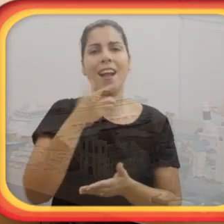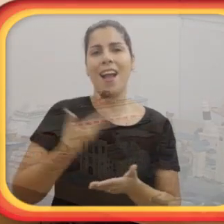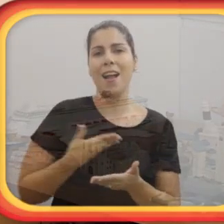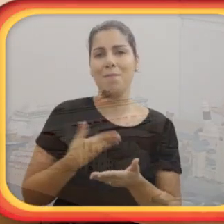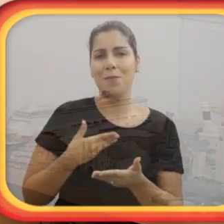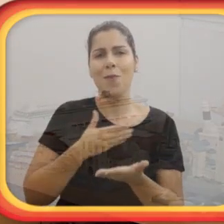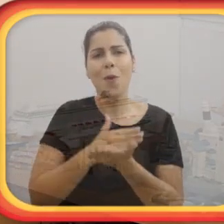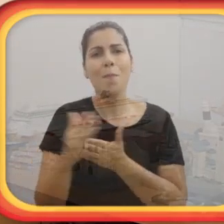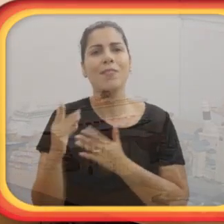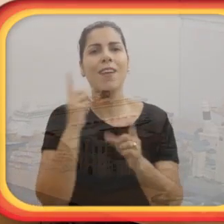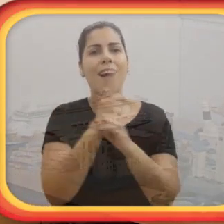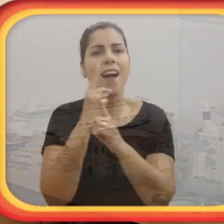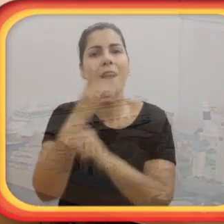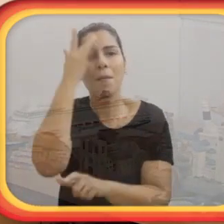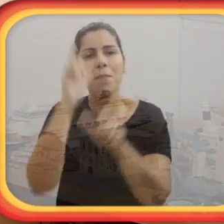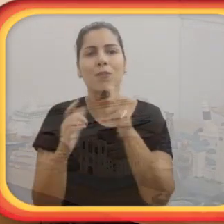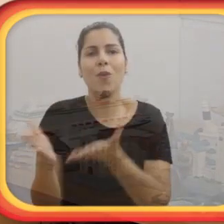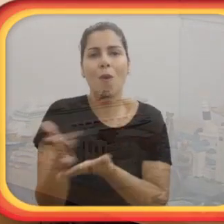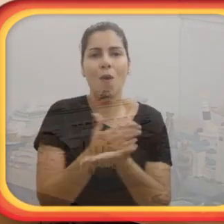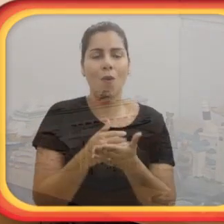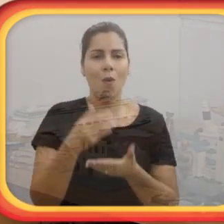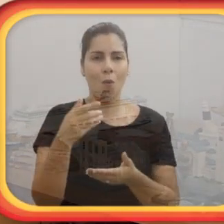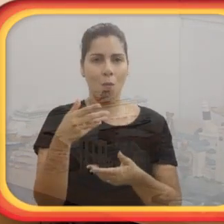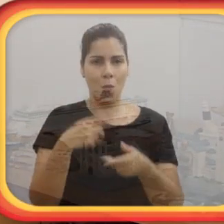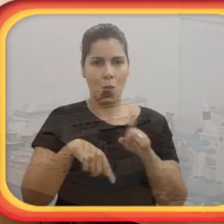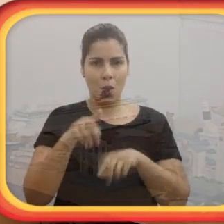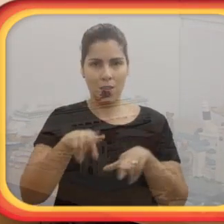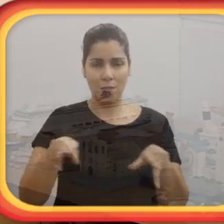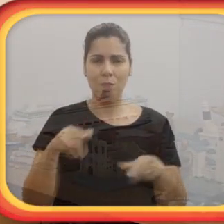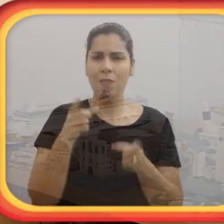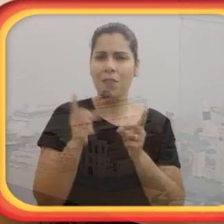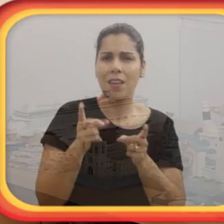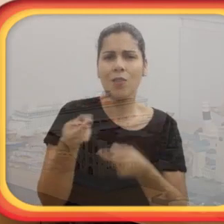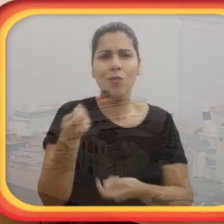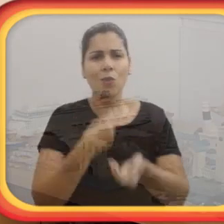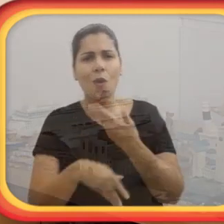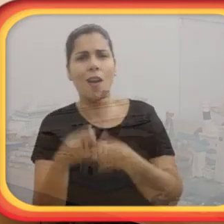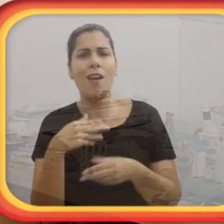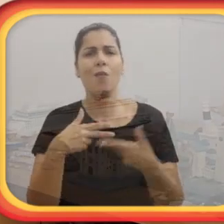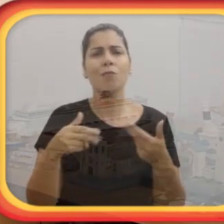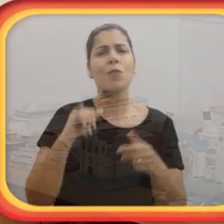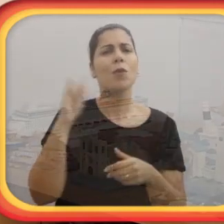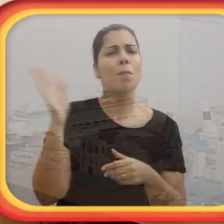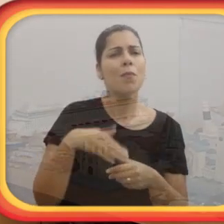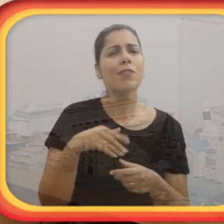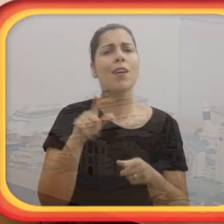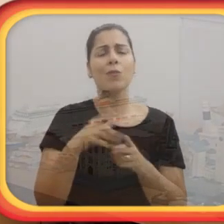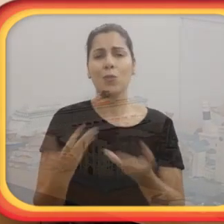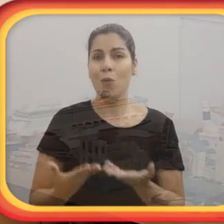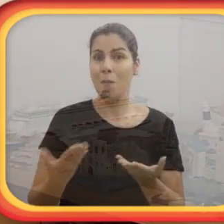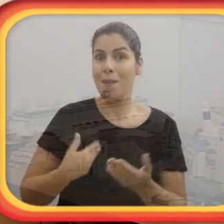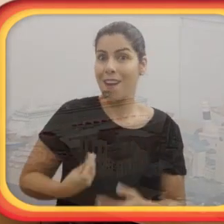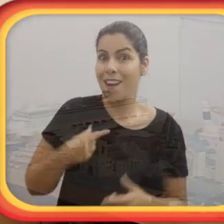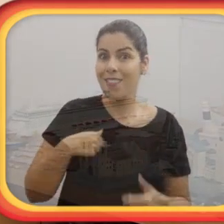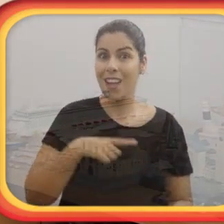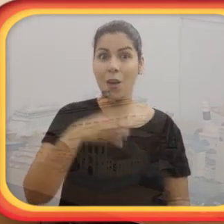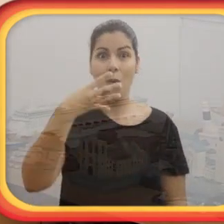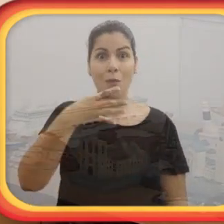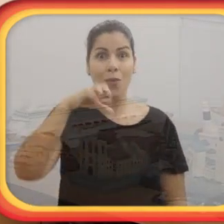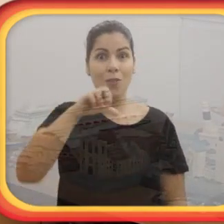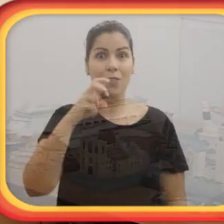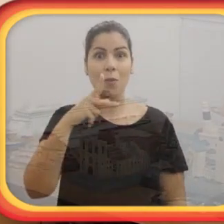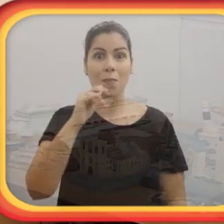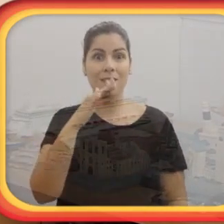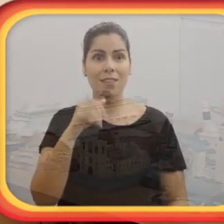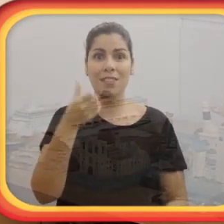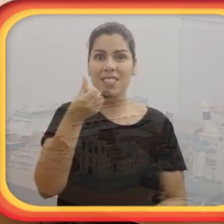primeiro era o meu álbum de fotografias tátil, por assim dizer, eu comecei a ganhar dos amigos e